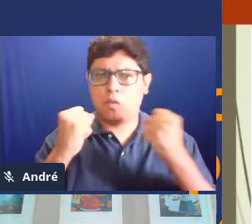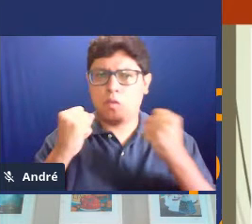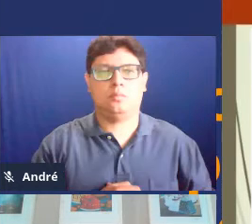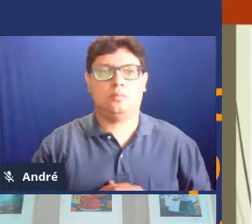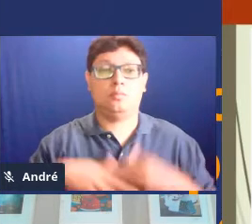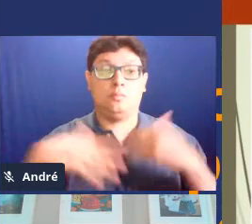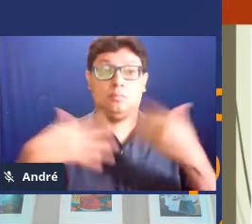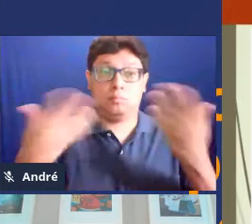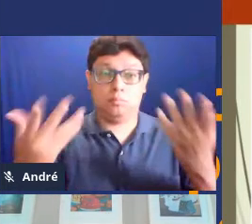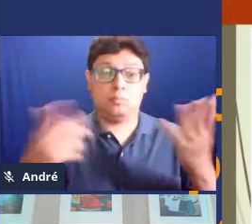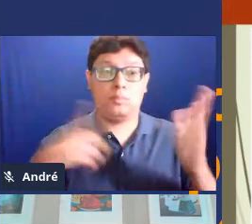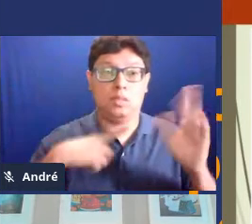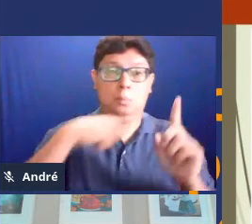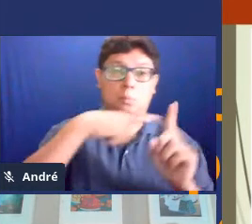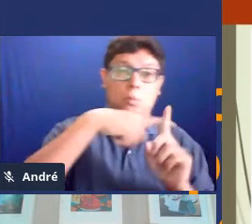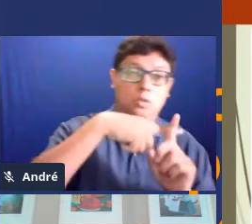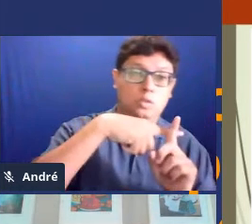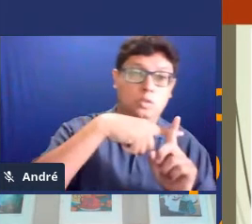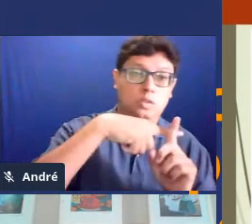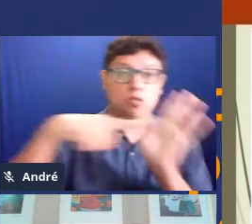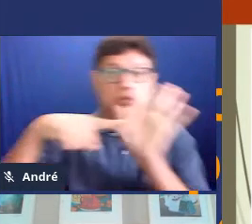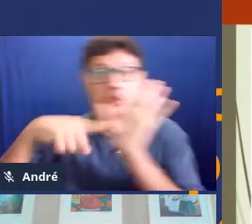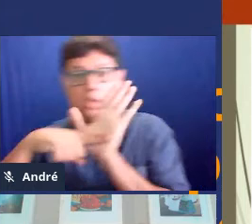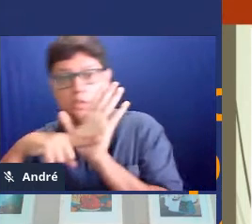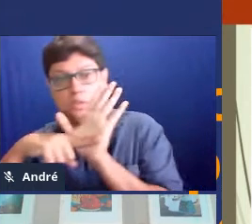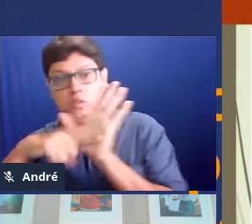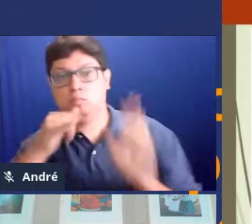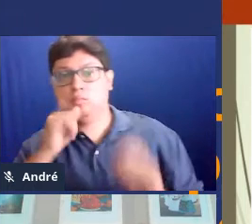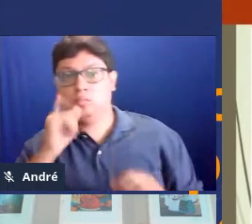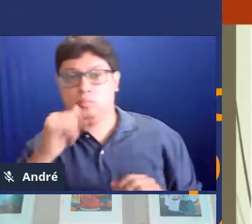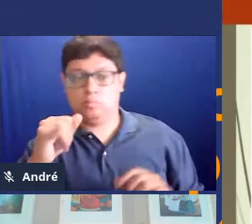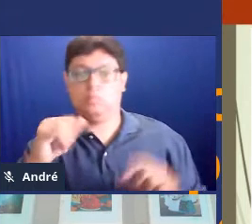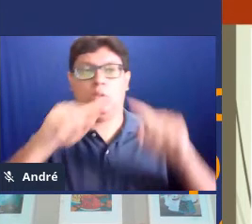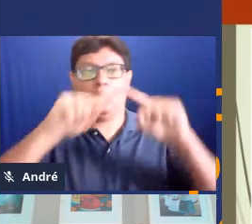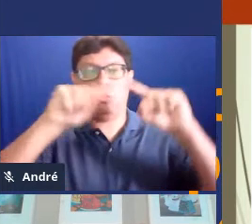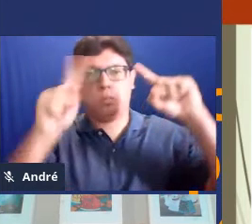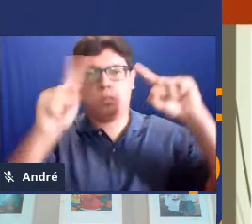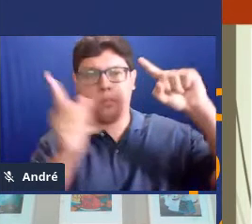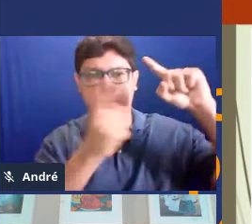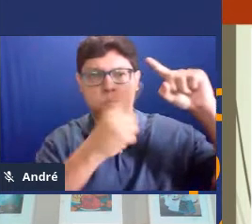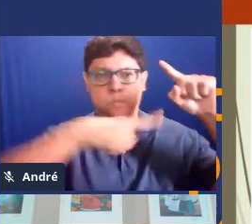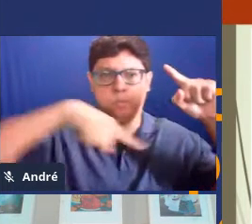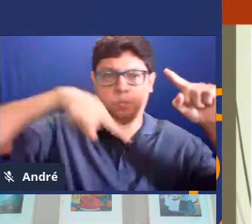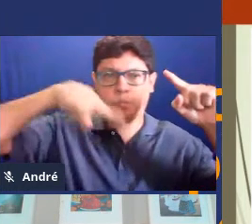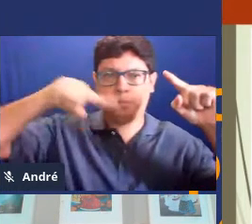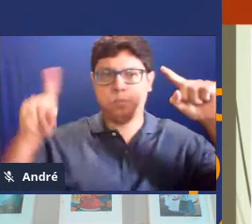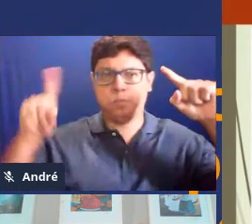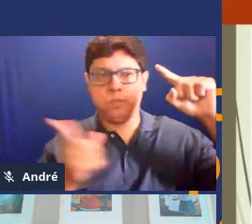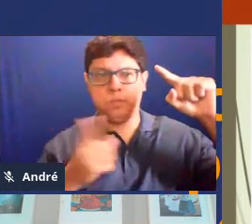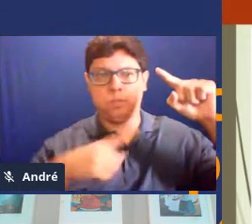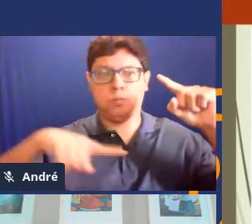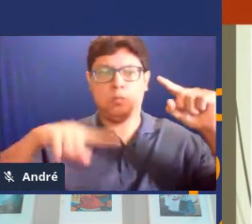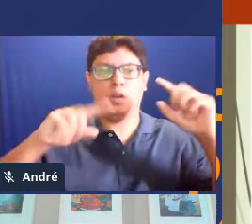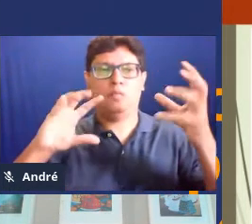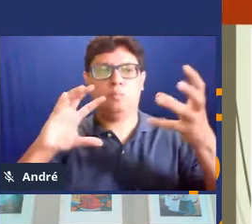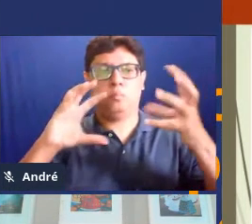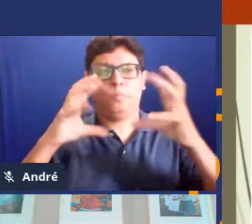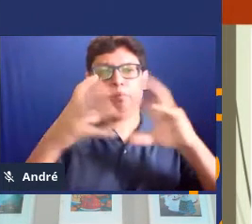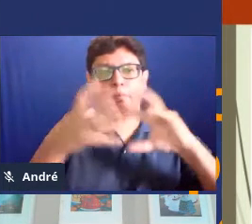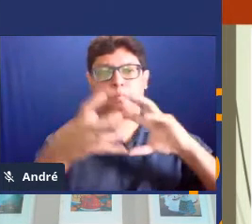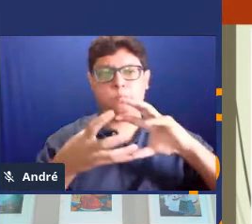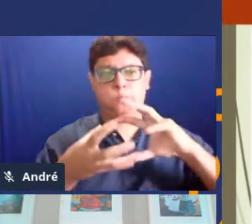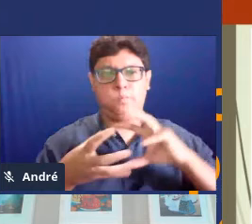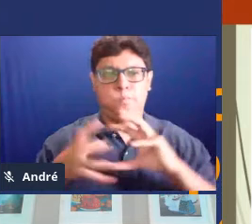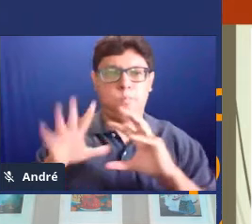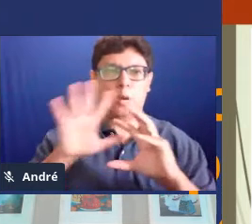cargas, eu vou dando o formato de uma proteína. Então, imagine um canal de membrana. Você está vendo aqui uma proteína que